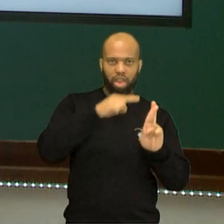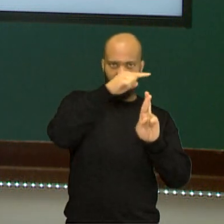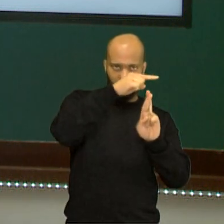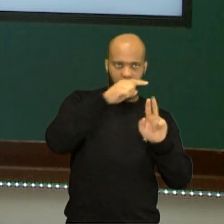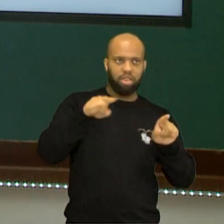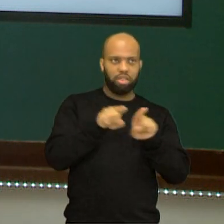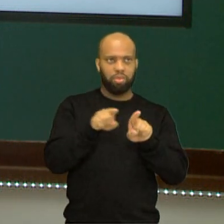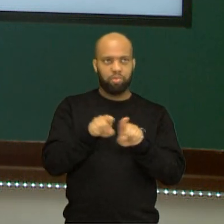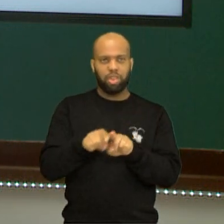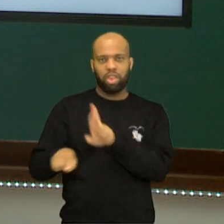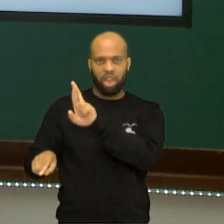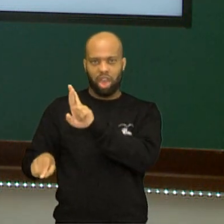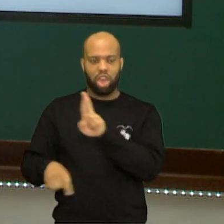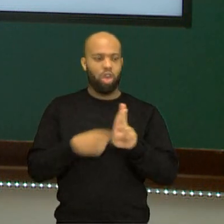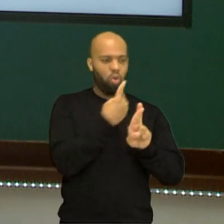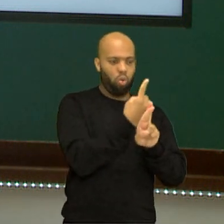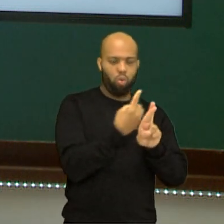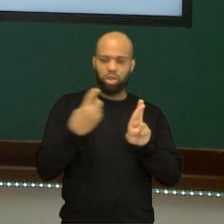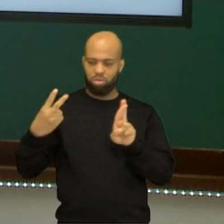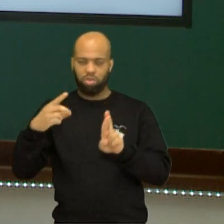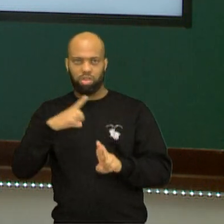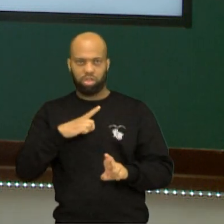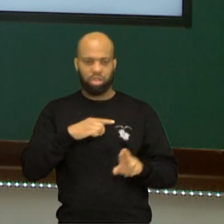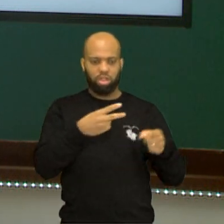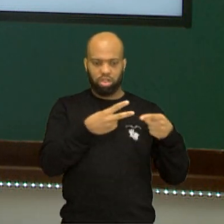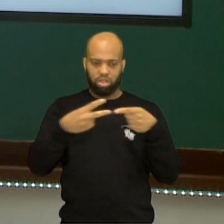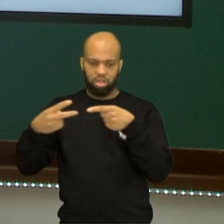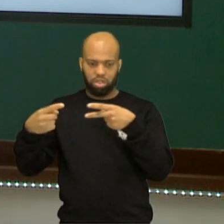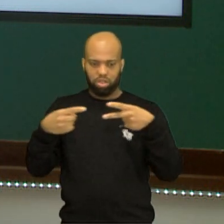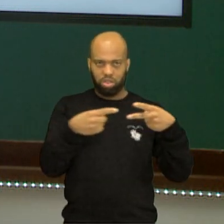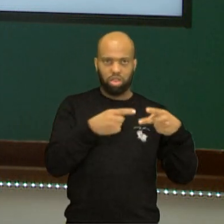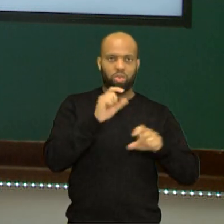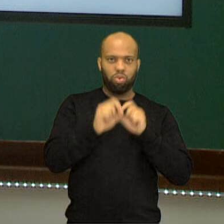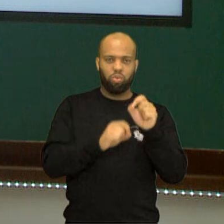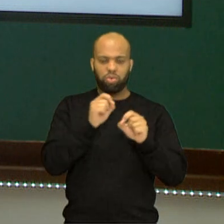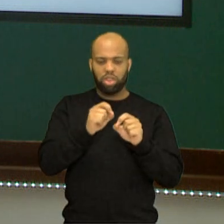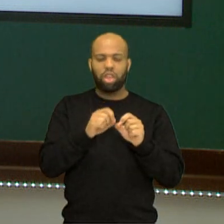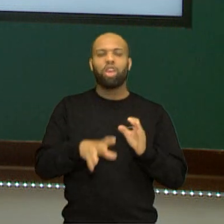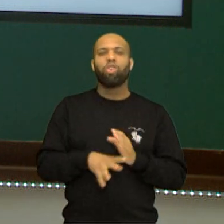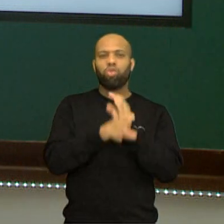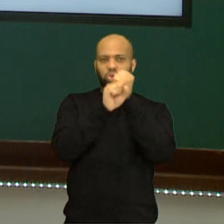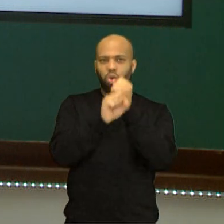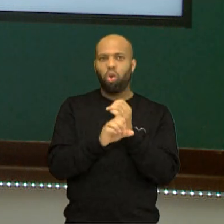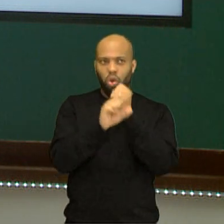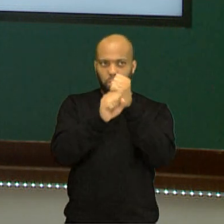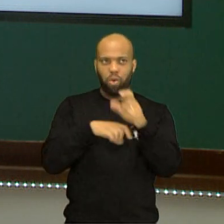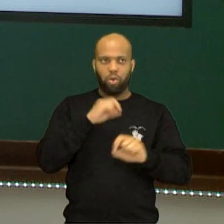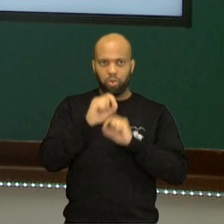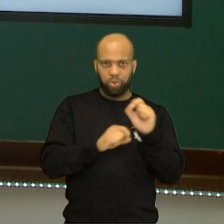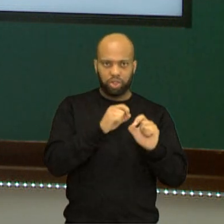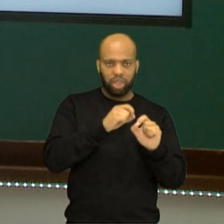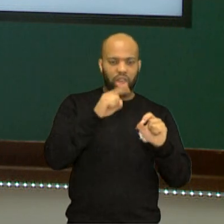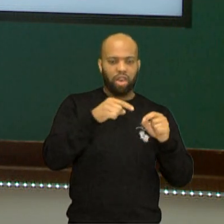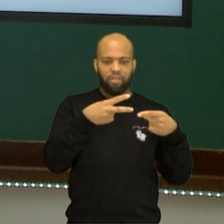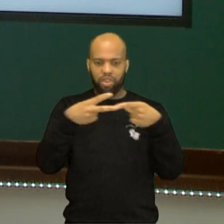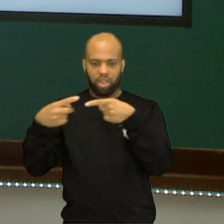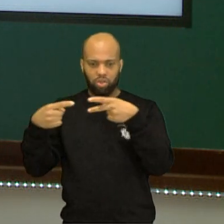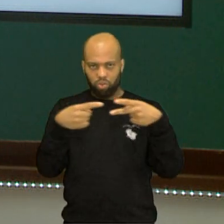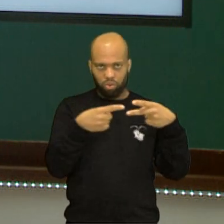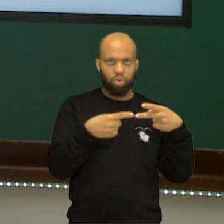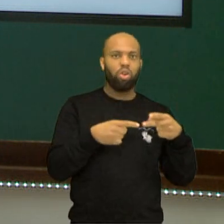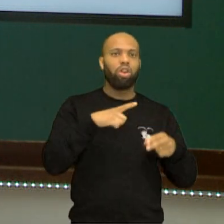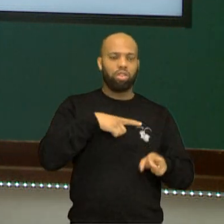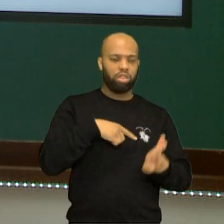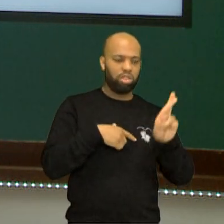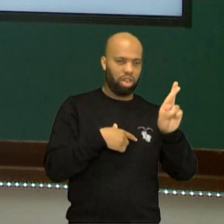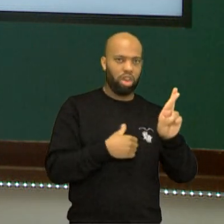seja, vetor resultante, vou chamar ele de R de resultante, é igual à soma vetorial do vetor 1 com o vetor 2. Tá?